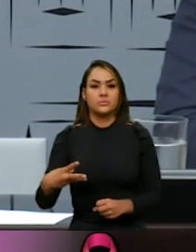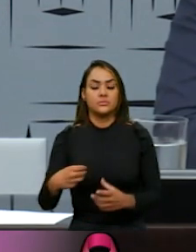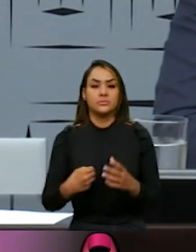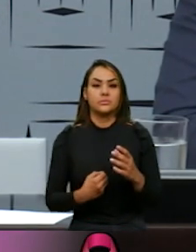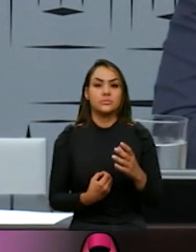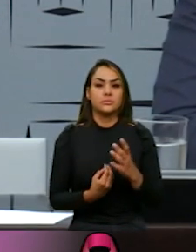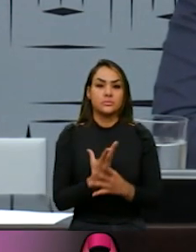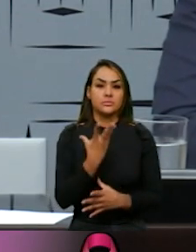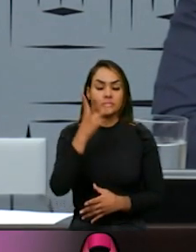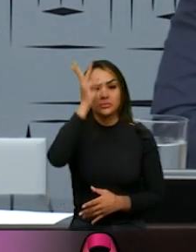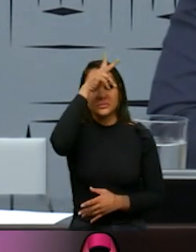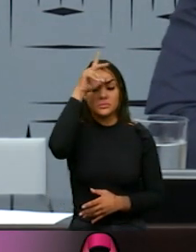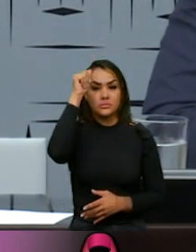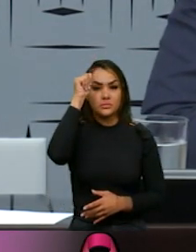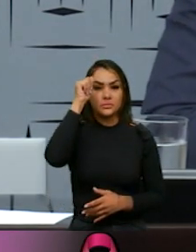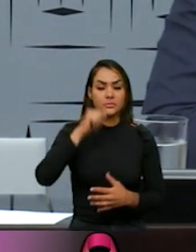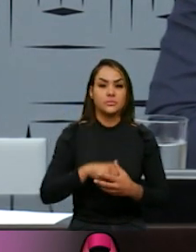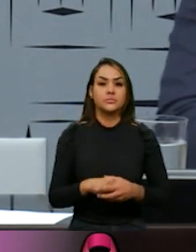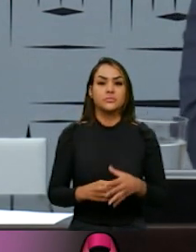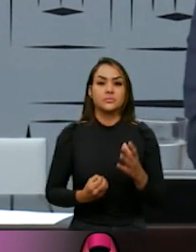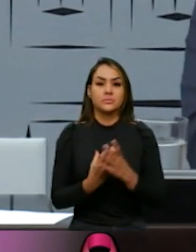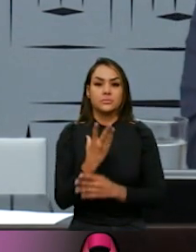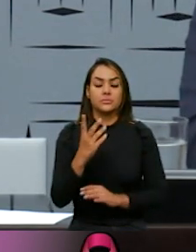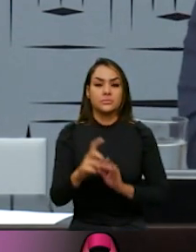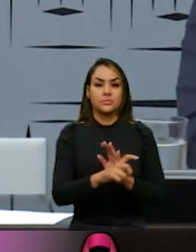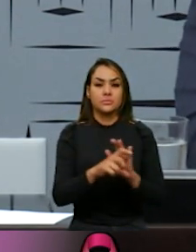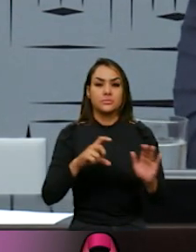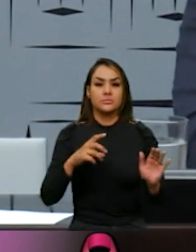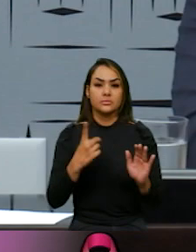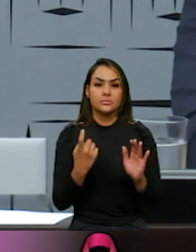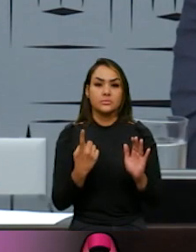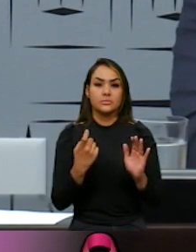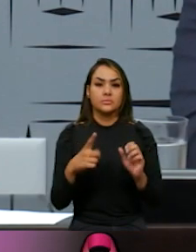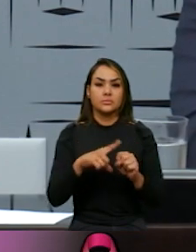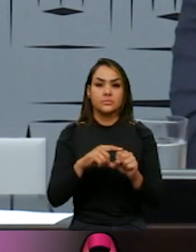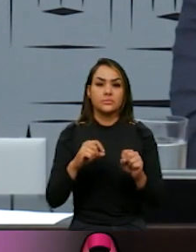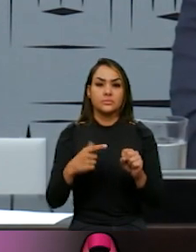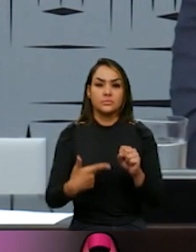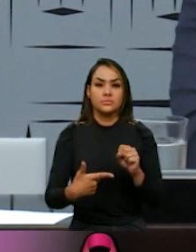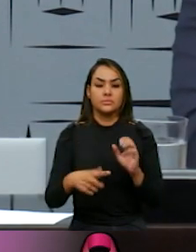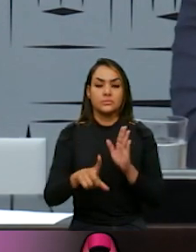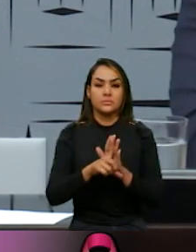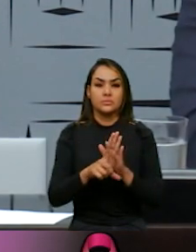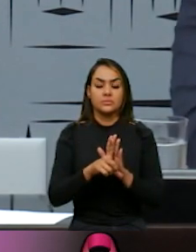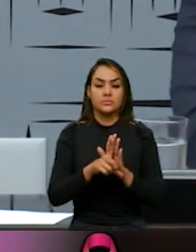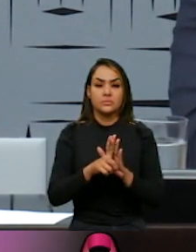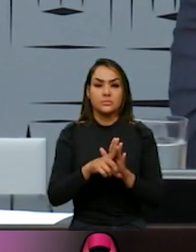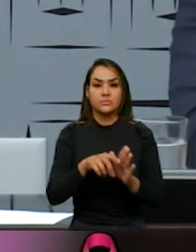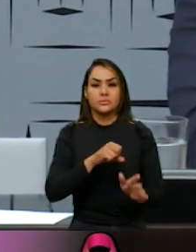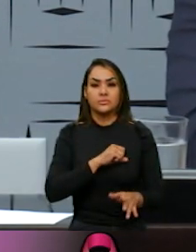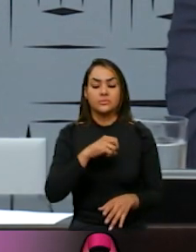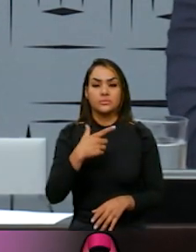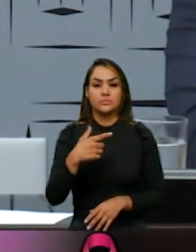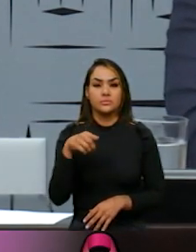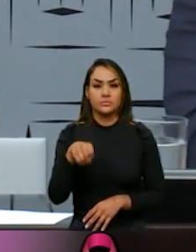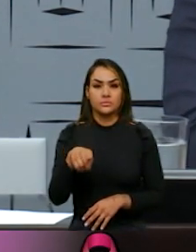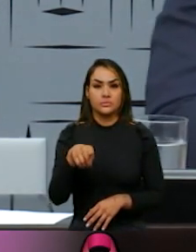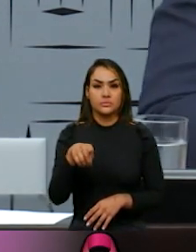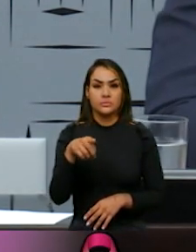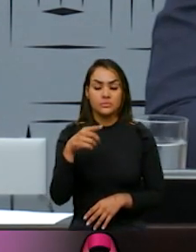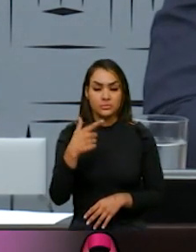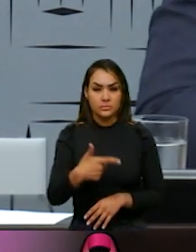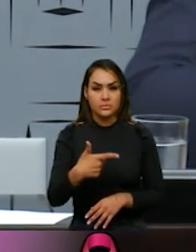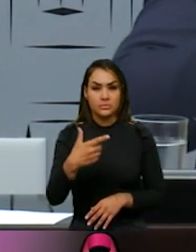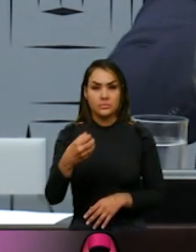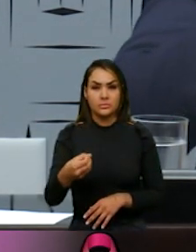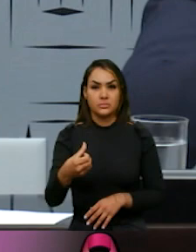do Executivo Municipal. Cria o parágrafo único no artigo 2º da Lei nº 1245, de